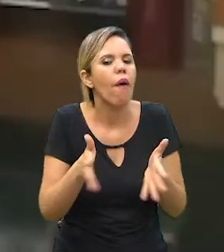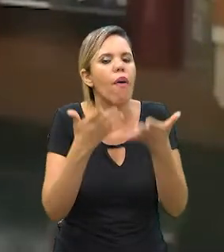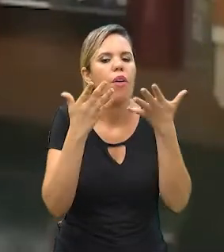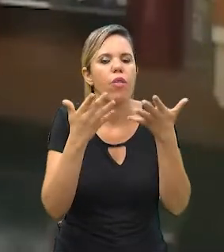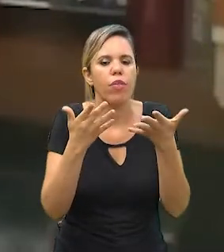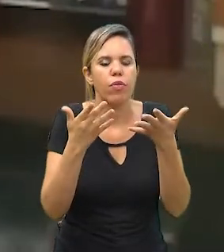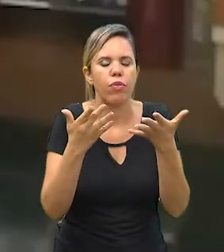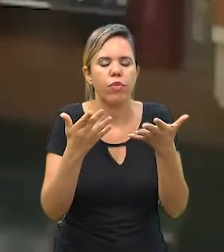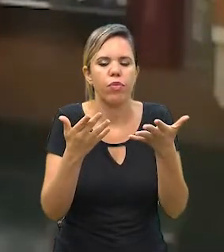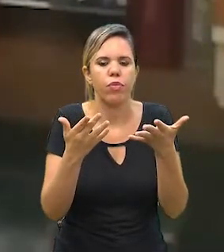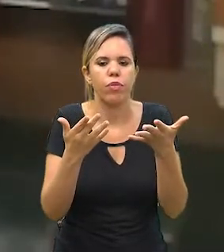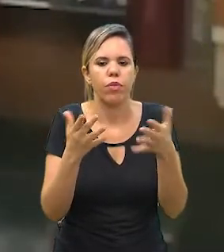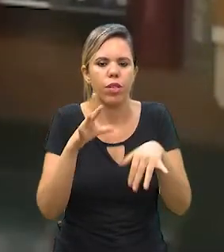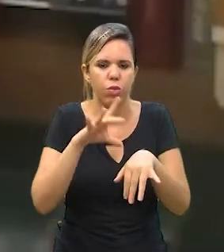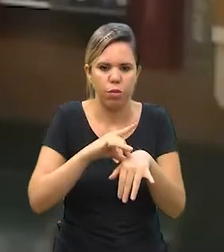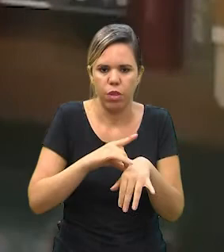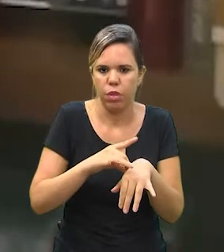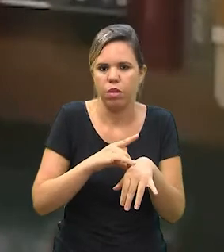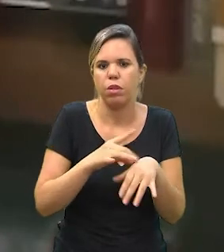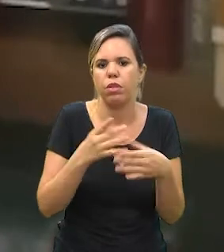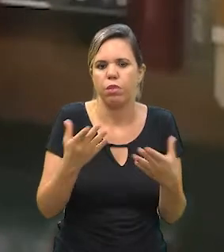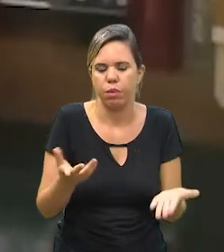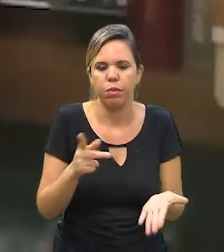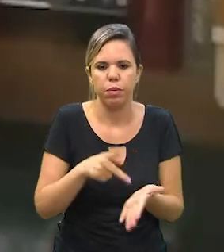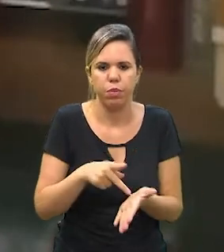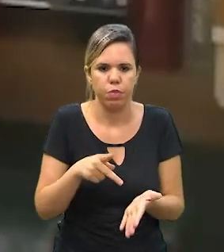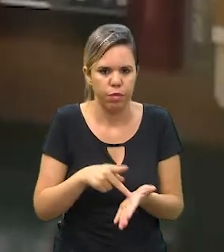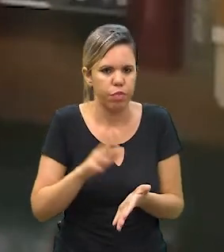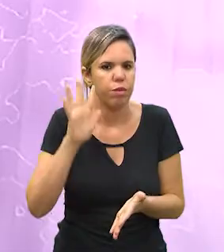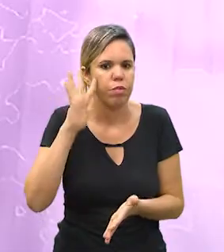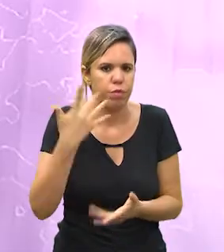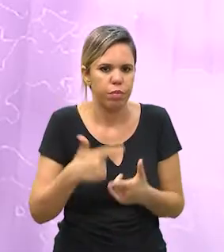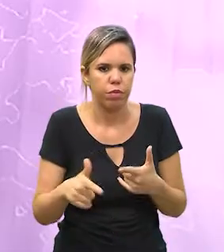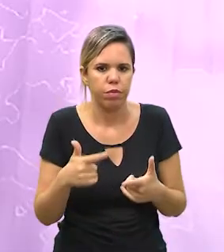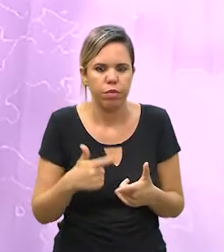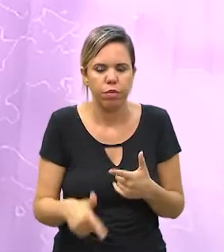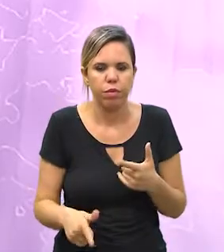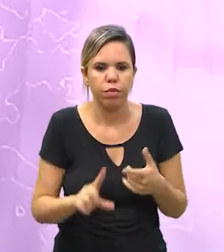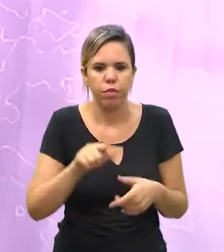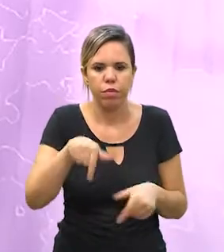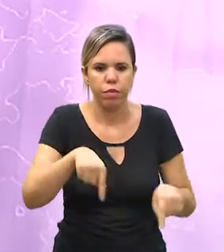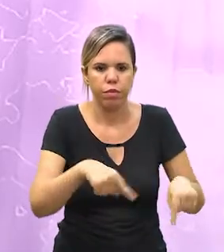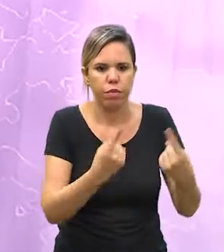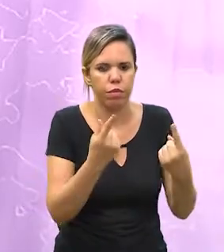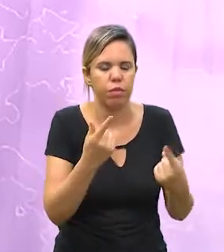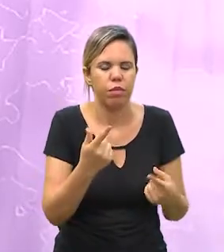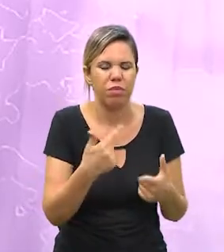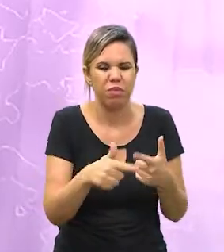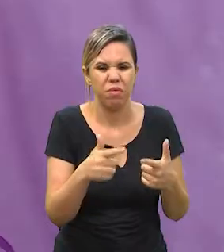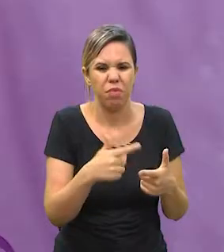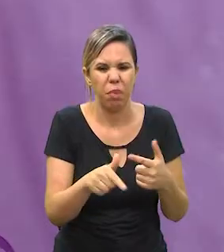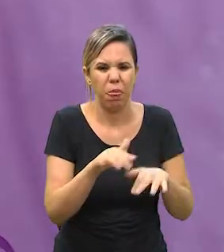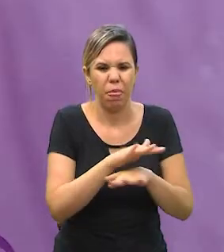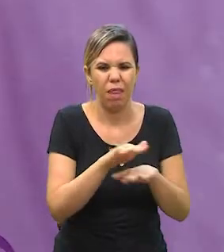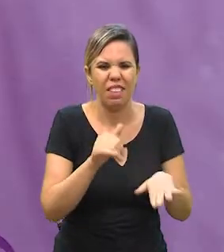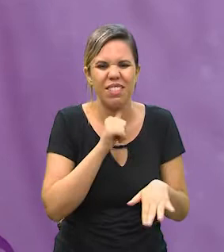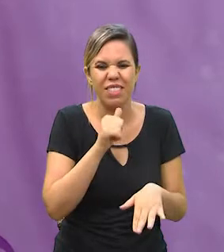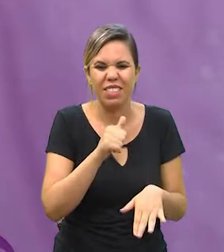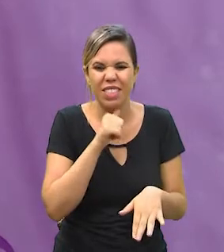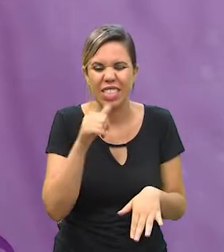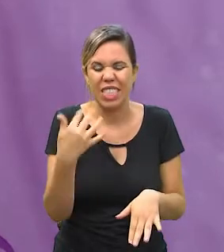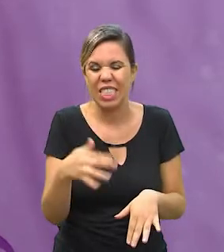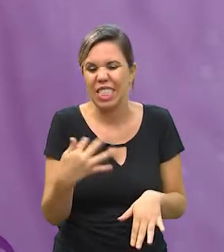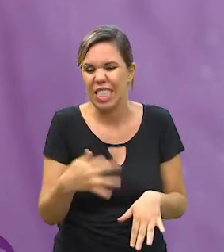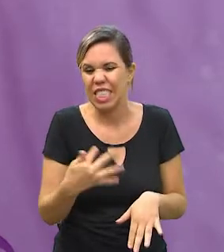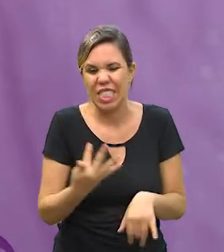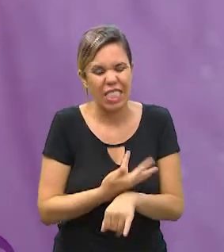tecido endometrial. E com isso, você, na verdade, resolve o problema. Aí vem o desafio da menopausa, né, doutor? Que também